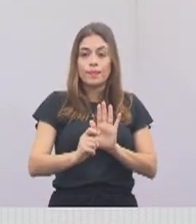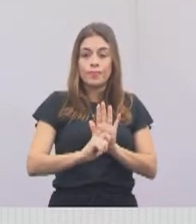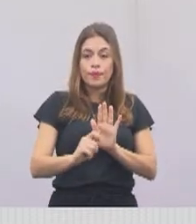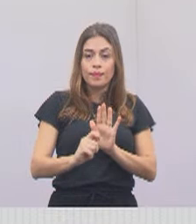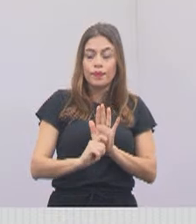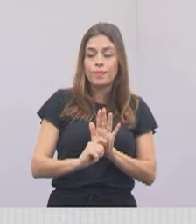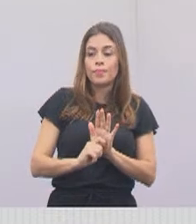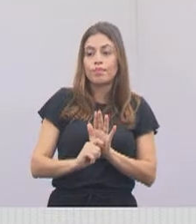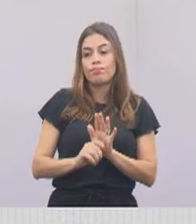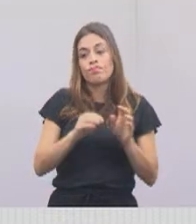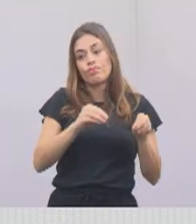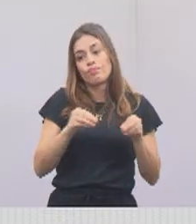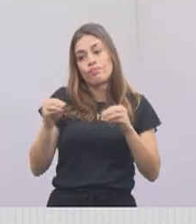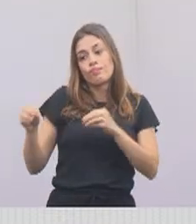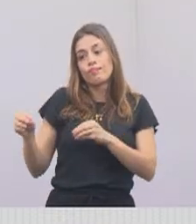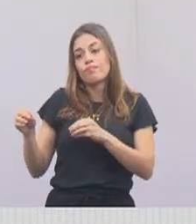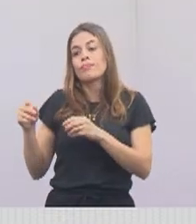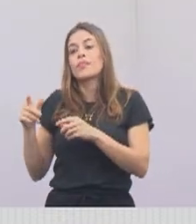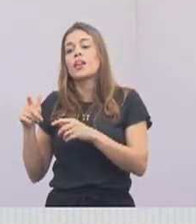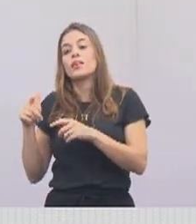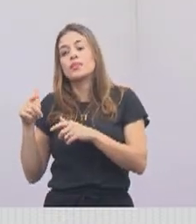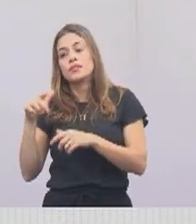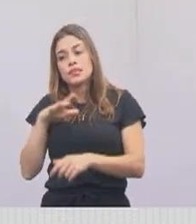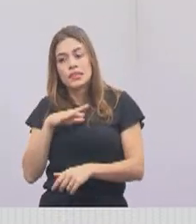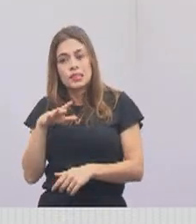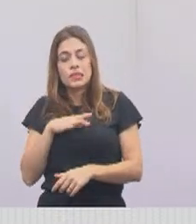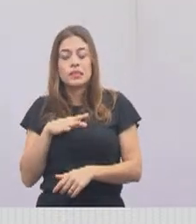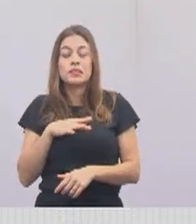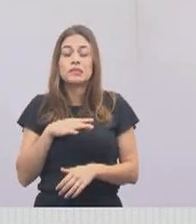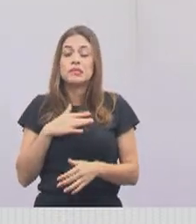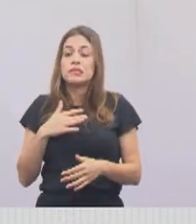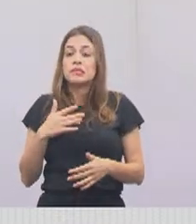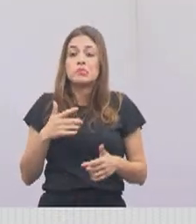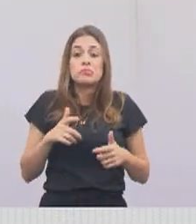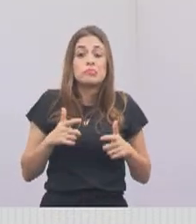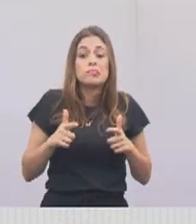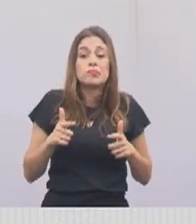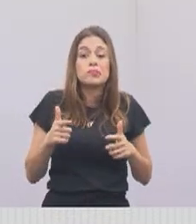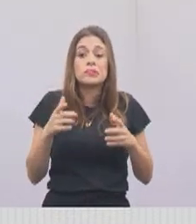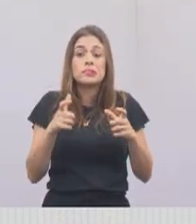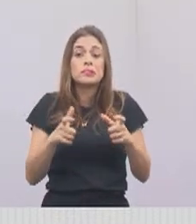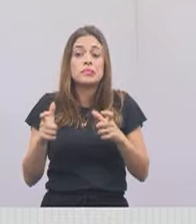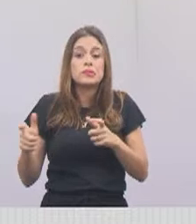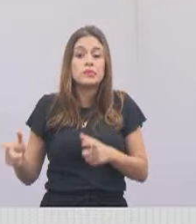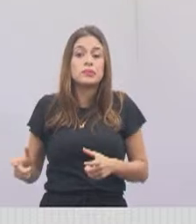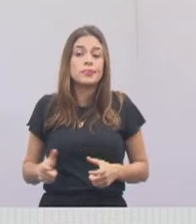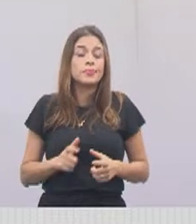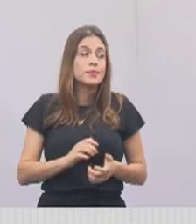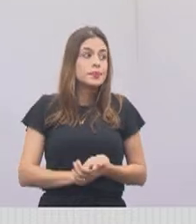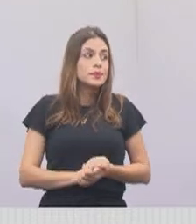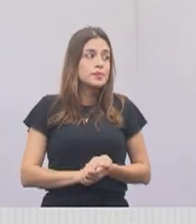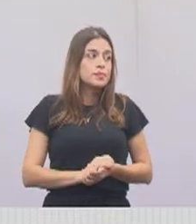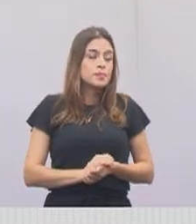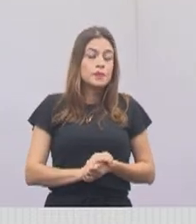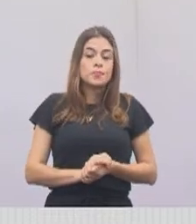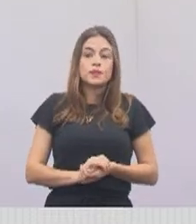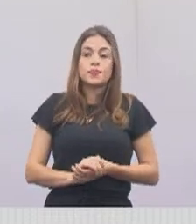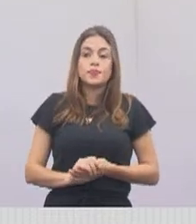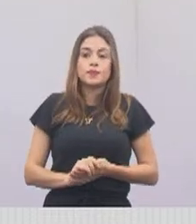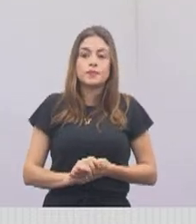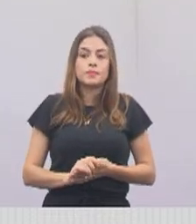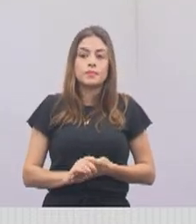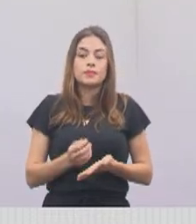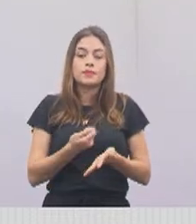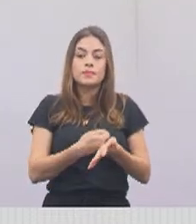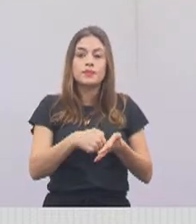para outros municípios, sem paradeiro. E essa autuação, essas autuações, né,